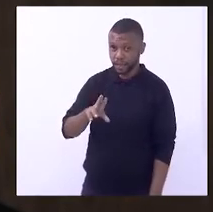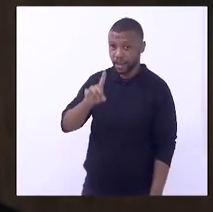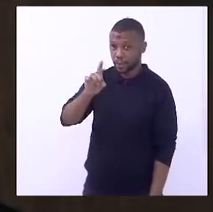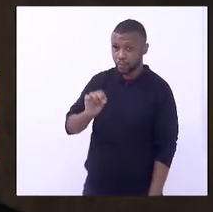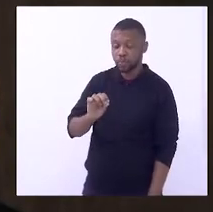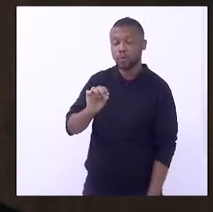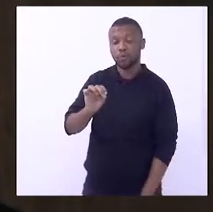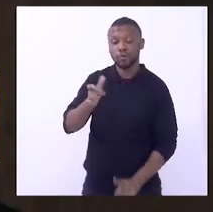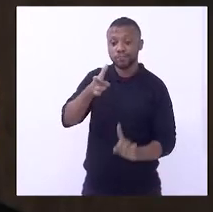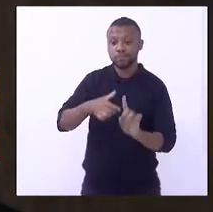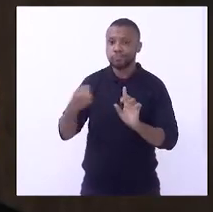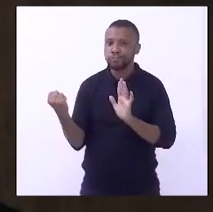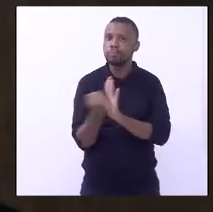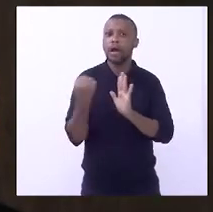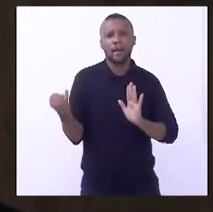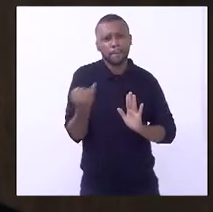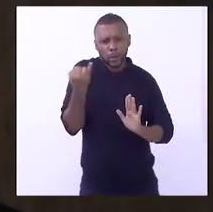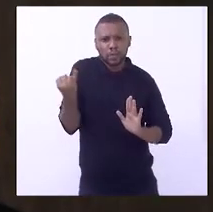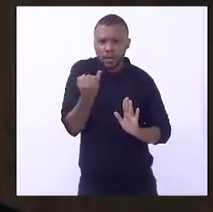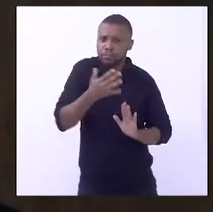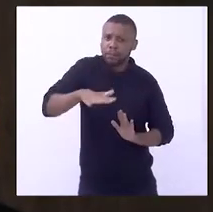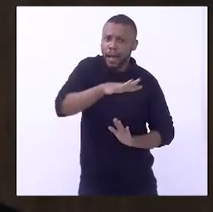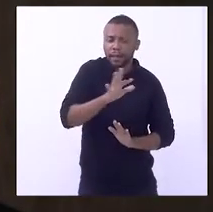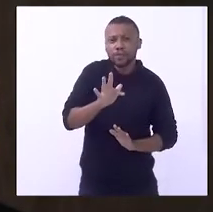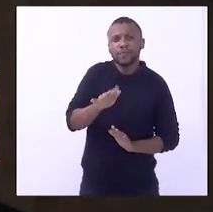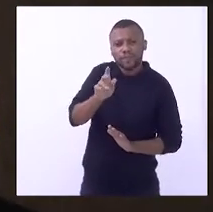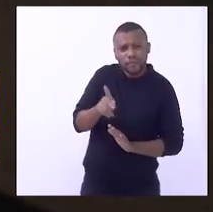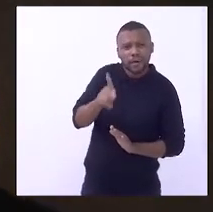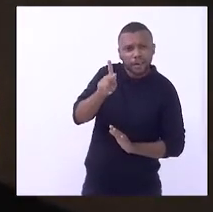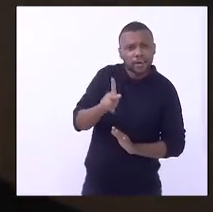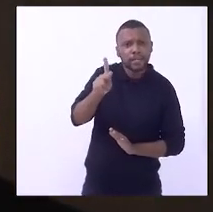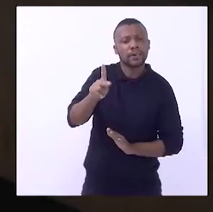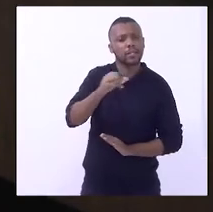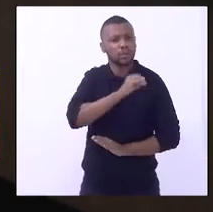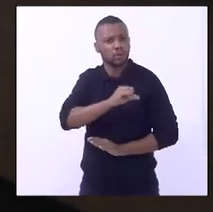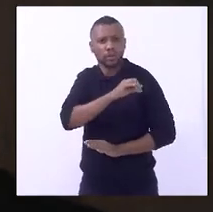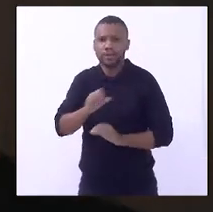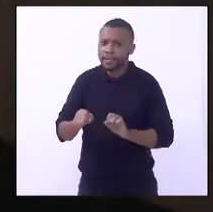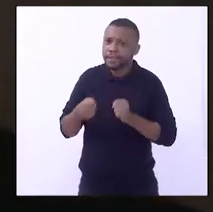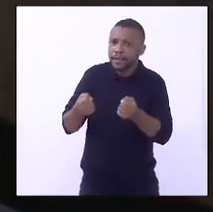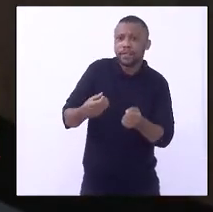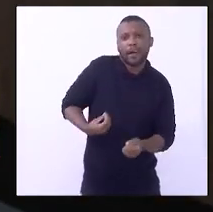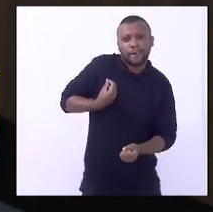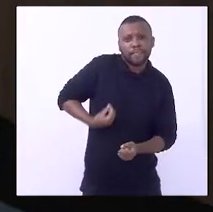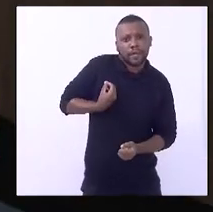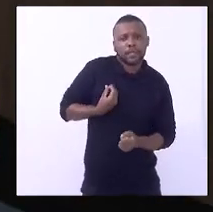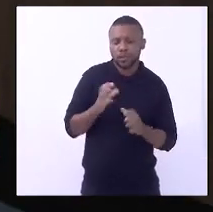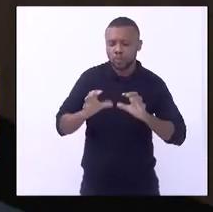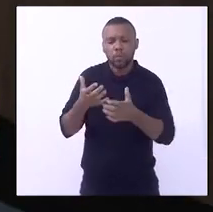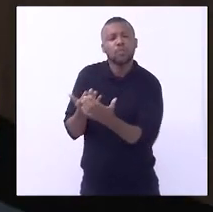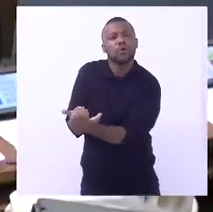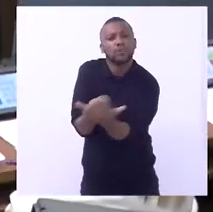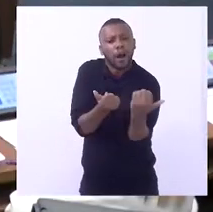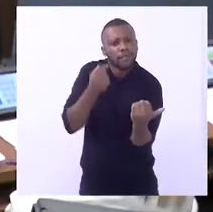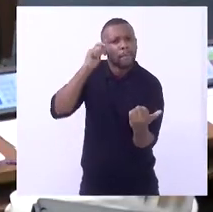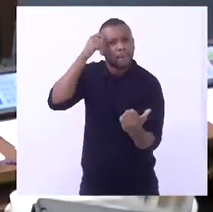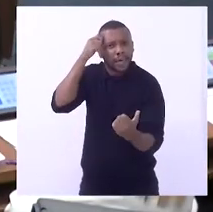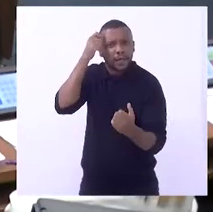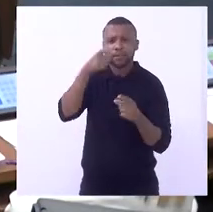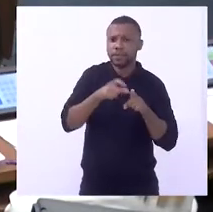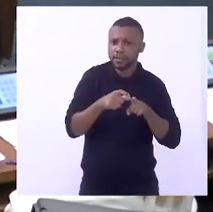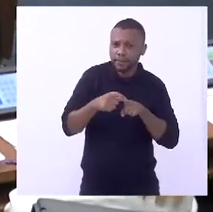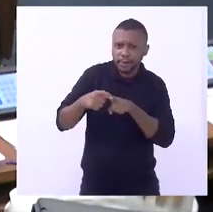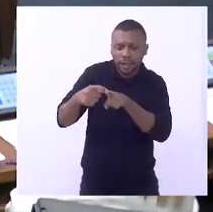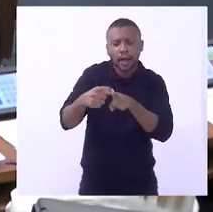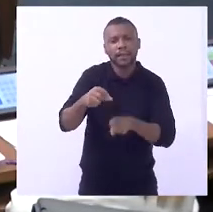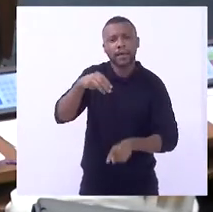para o funk carioca, que defende a vida da juventude preta, que defende a vida da juventude da favela e da periferia.